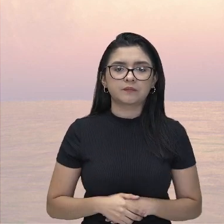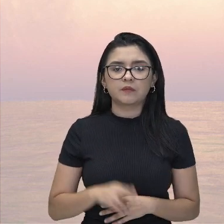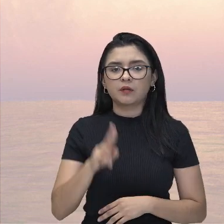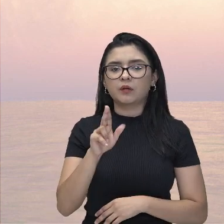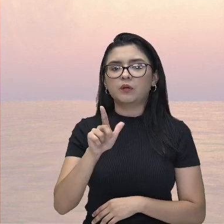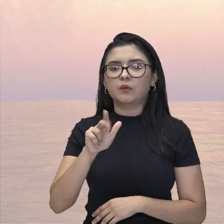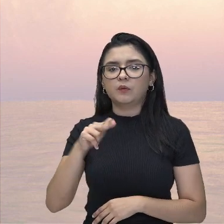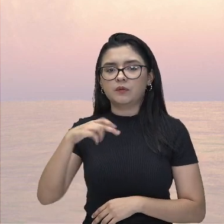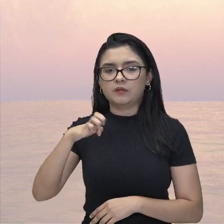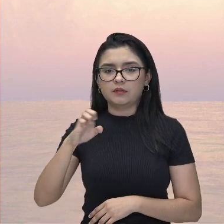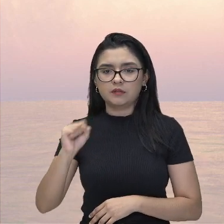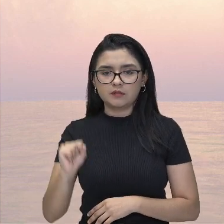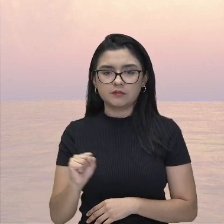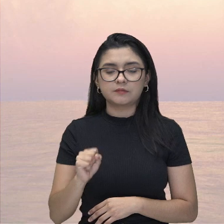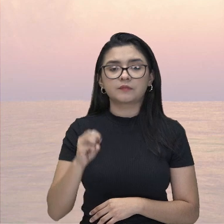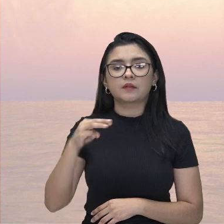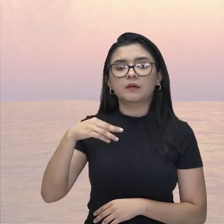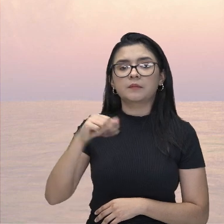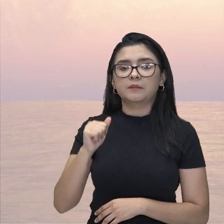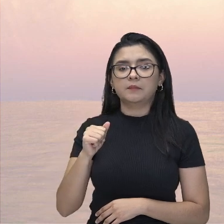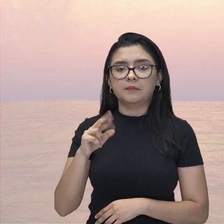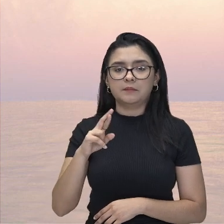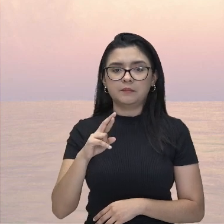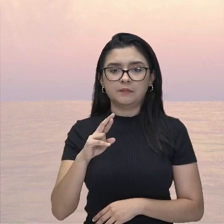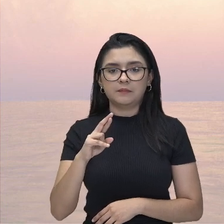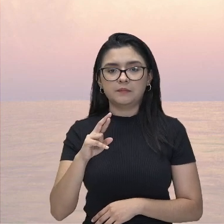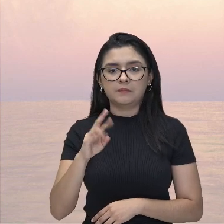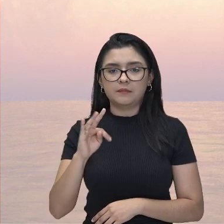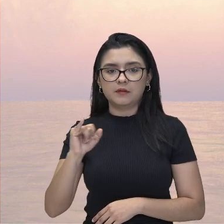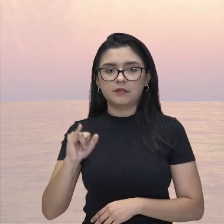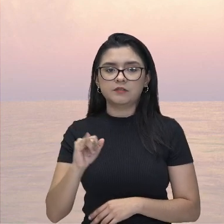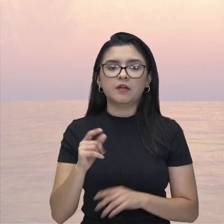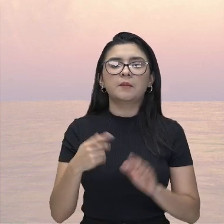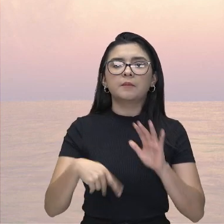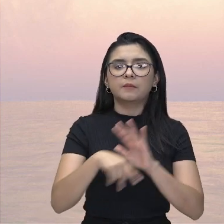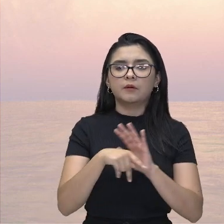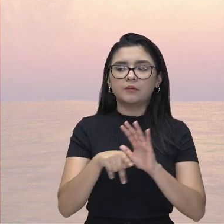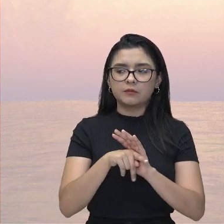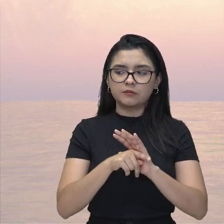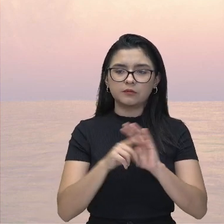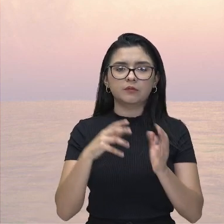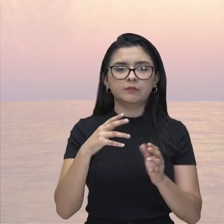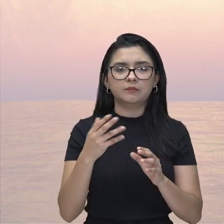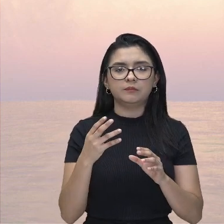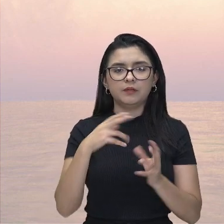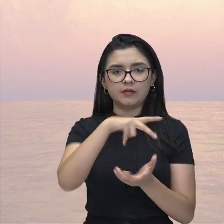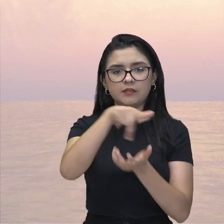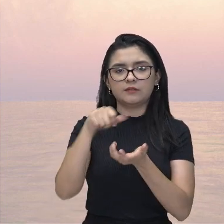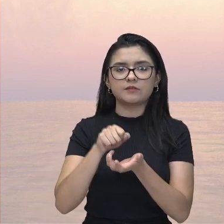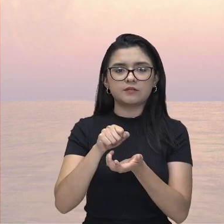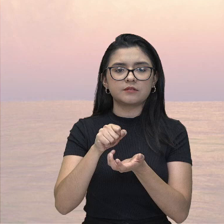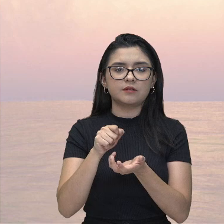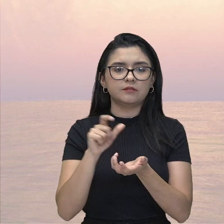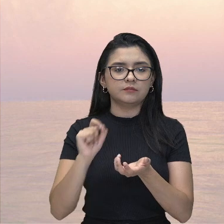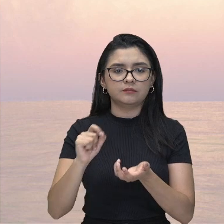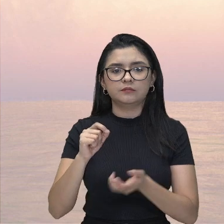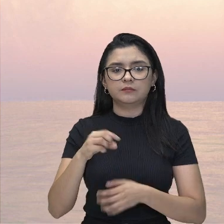Martes que é um dia da semana ele veio desse planeta desse Astro que seama